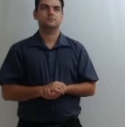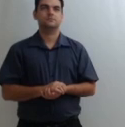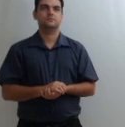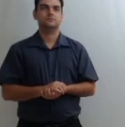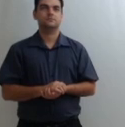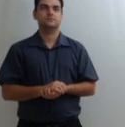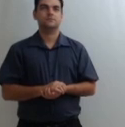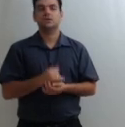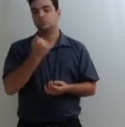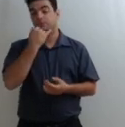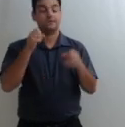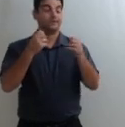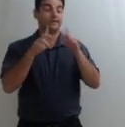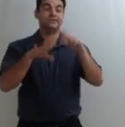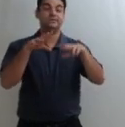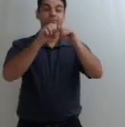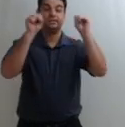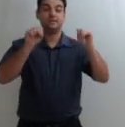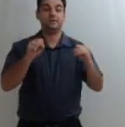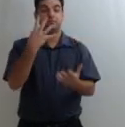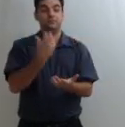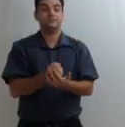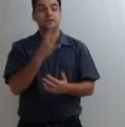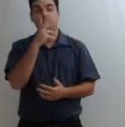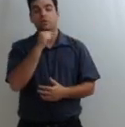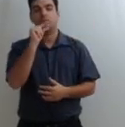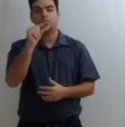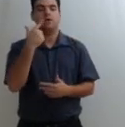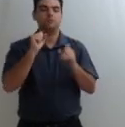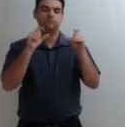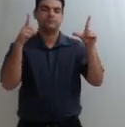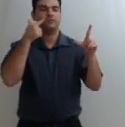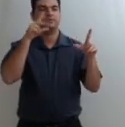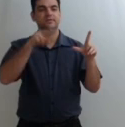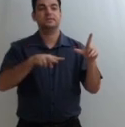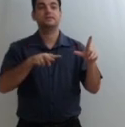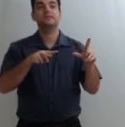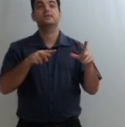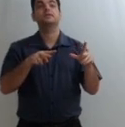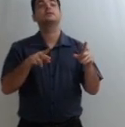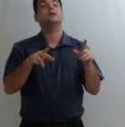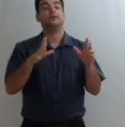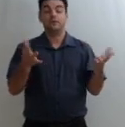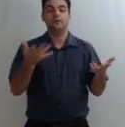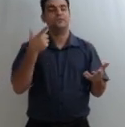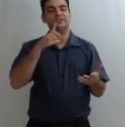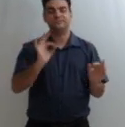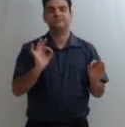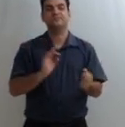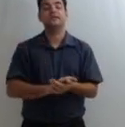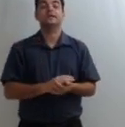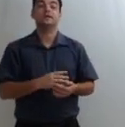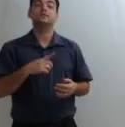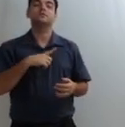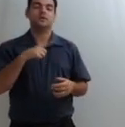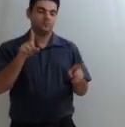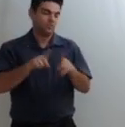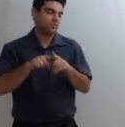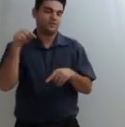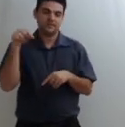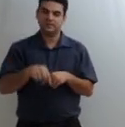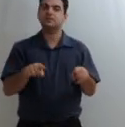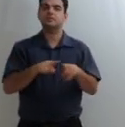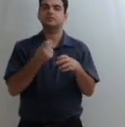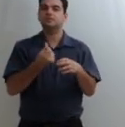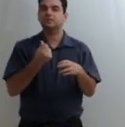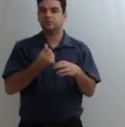No sistema, a hora que eu baixo a folha, agora consegui. Trago um outro precedente, também dessa corte,